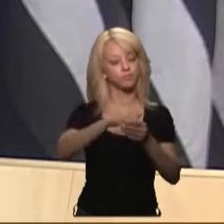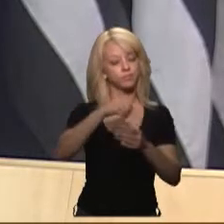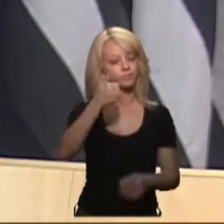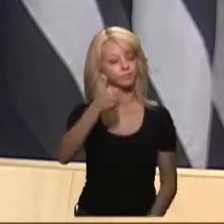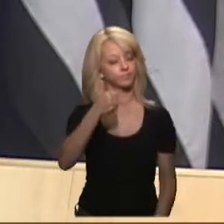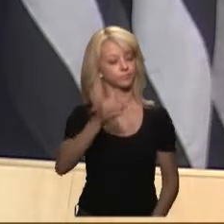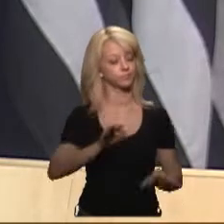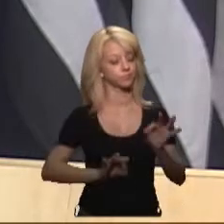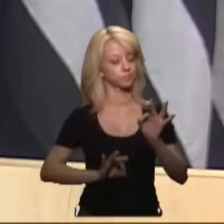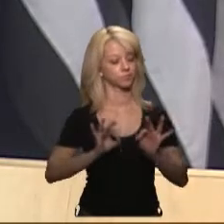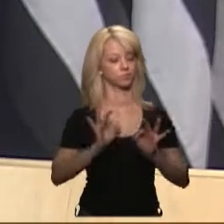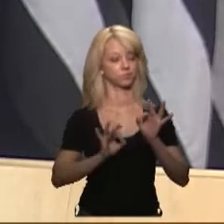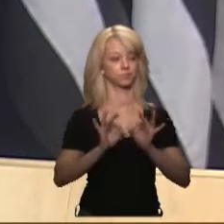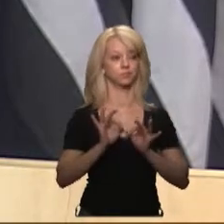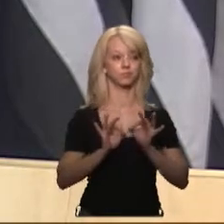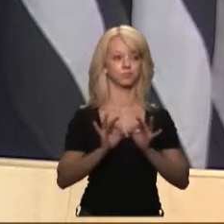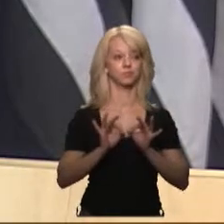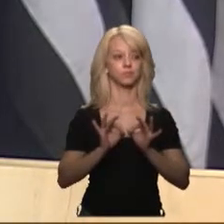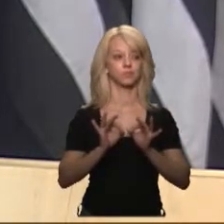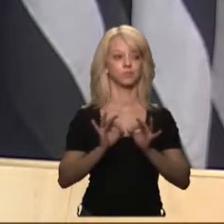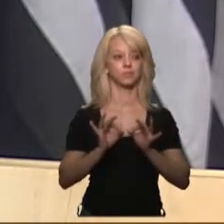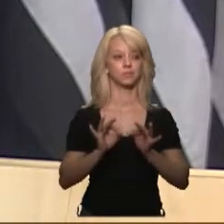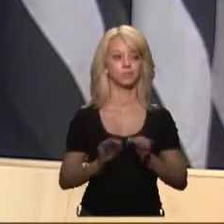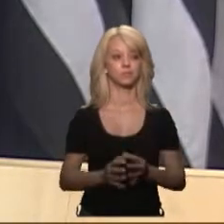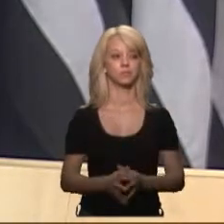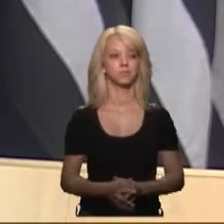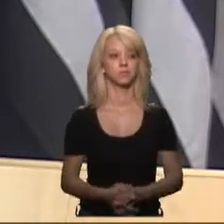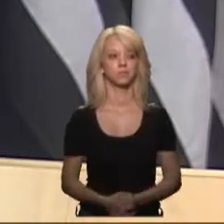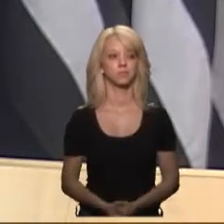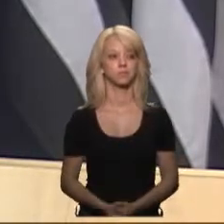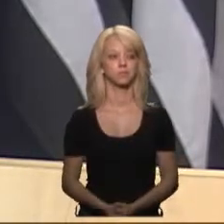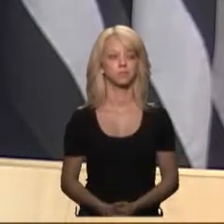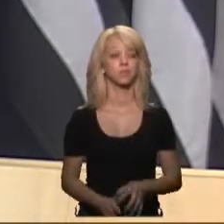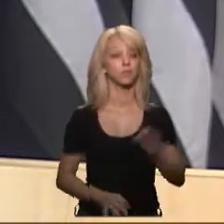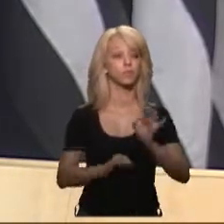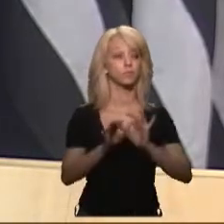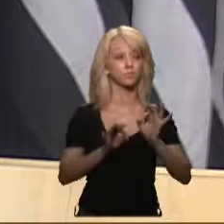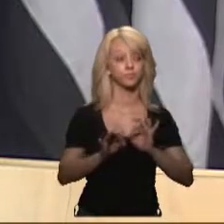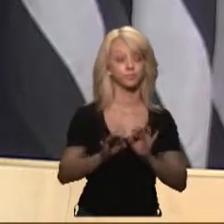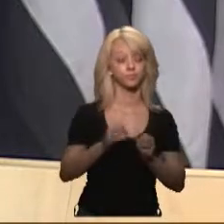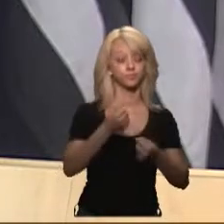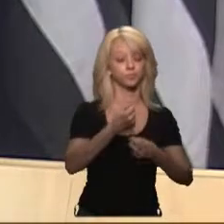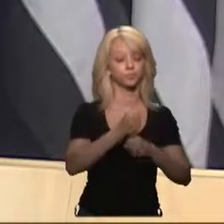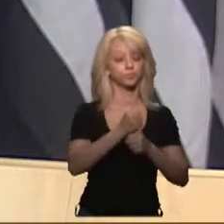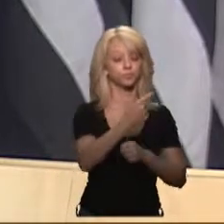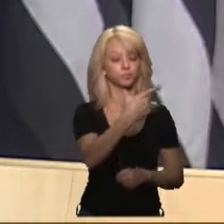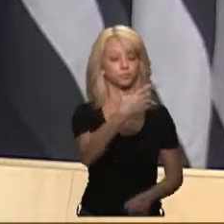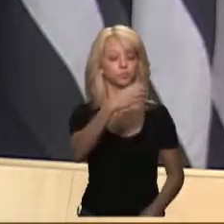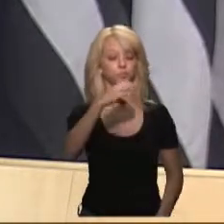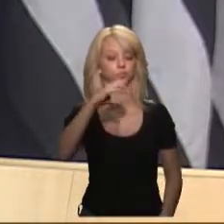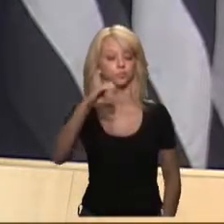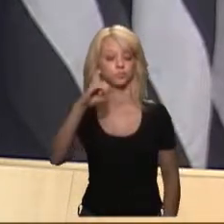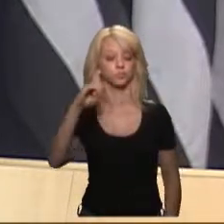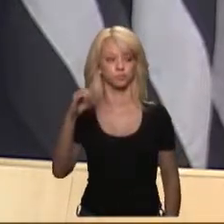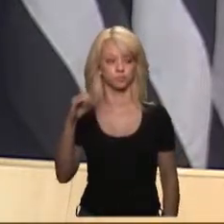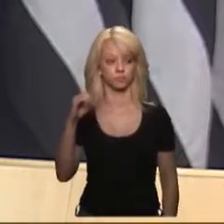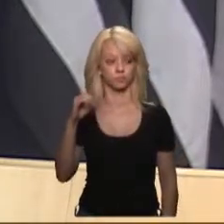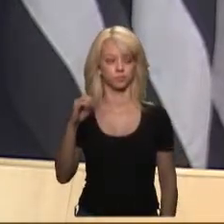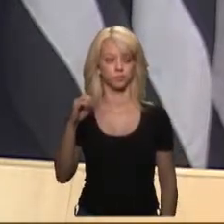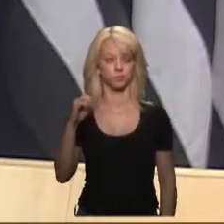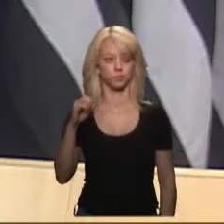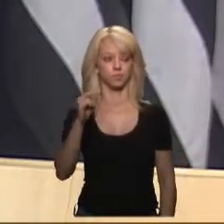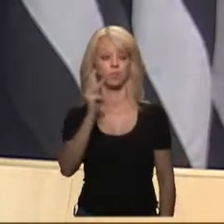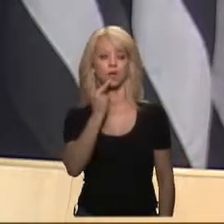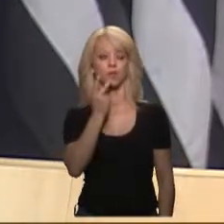vereador Luizinho falou, ele autoriza. O Supremo Tribunal Federal disse que tem que prever a